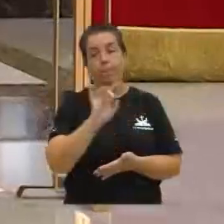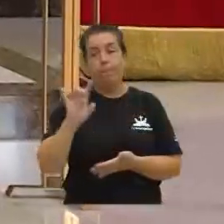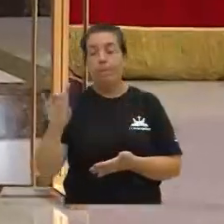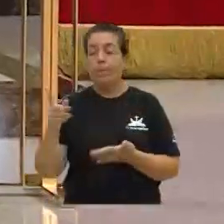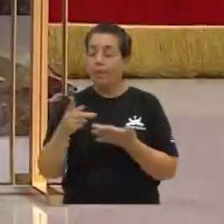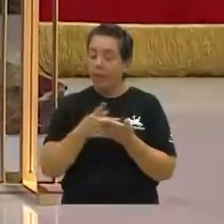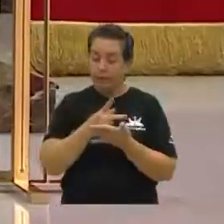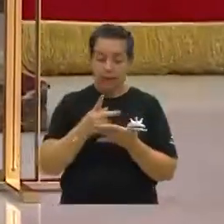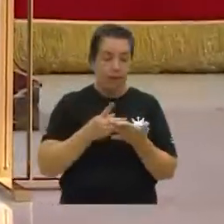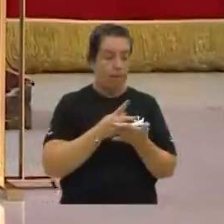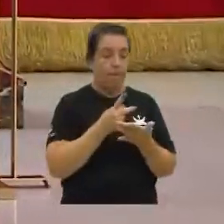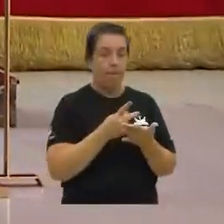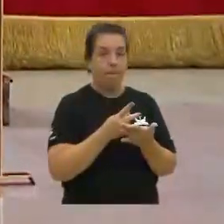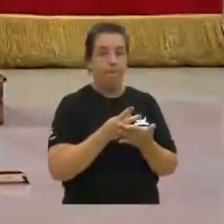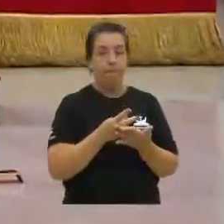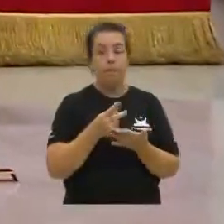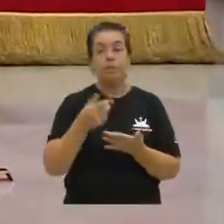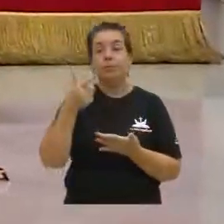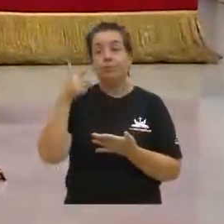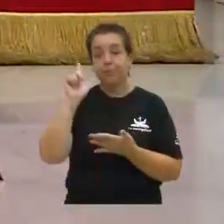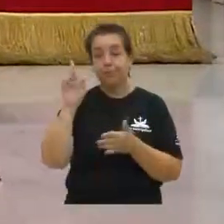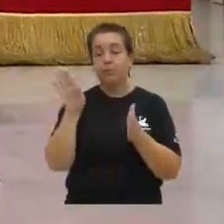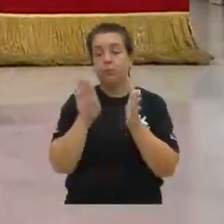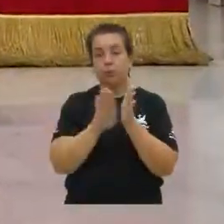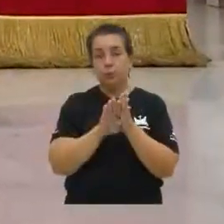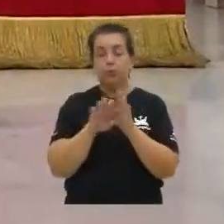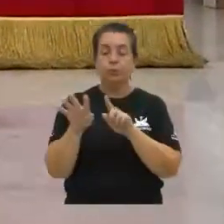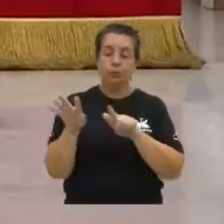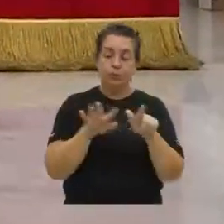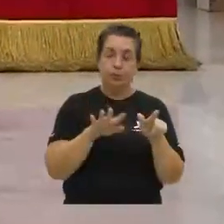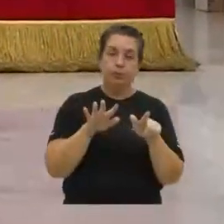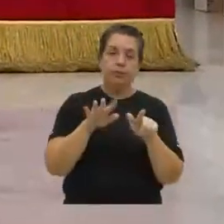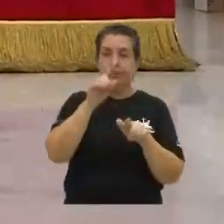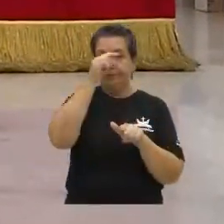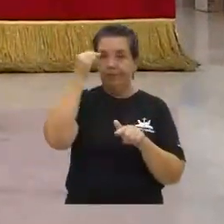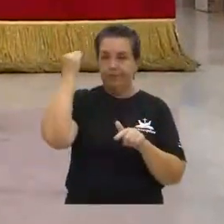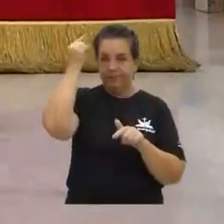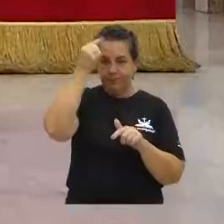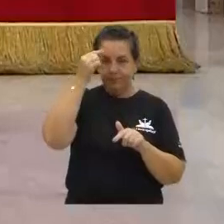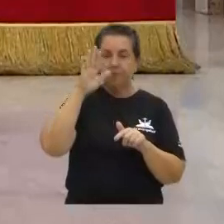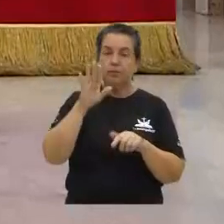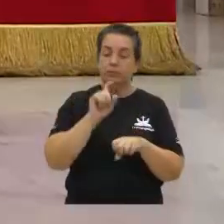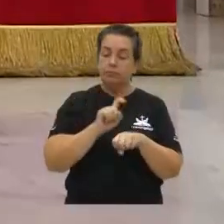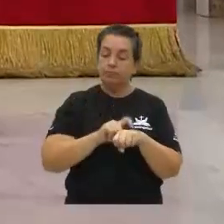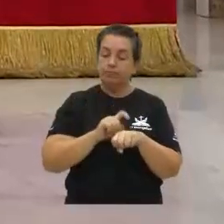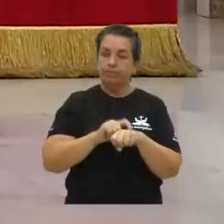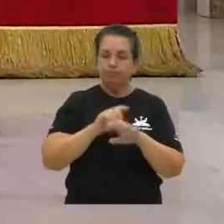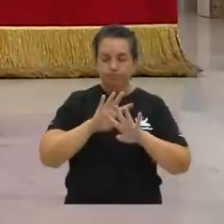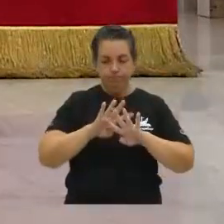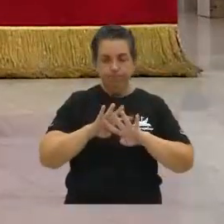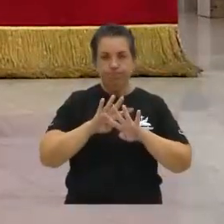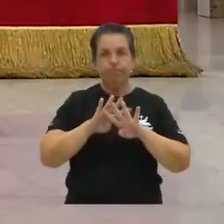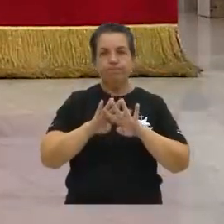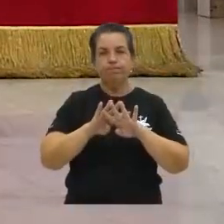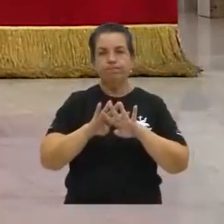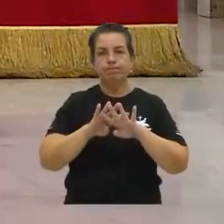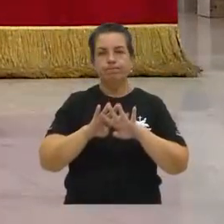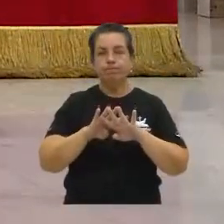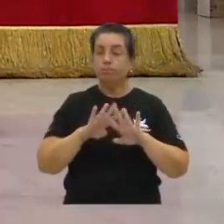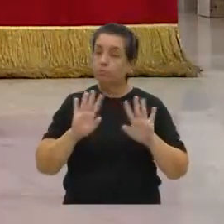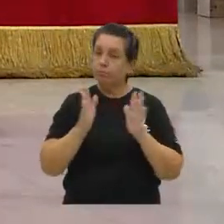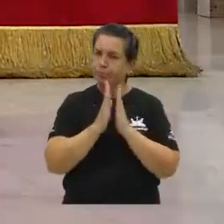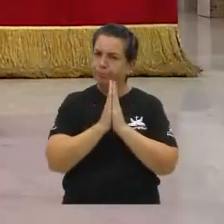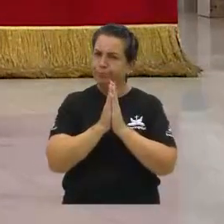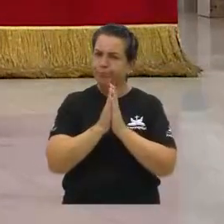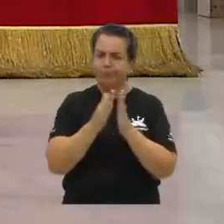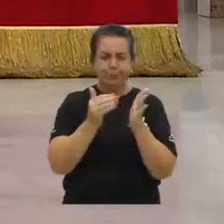procure, antes que chegue a Semana Santa, o seu momento de confissão. Não deixe